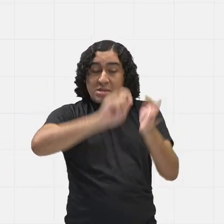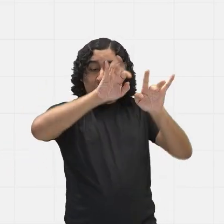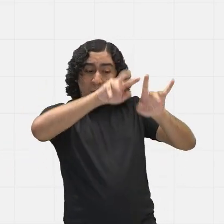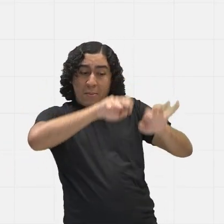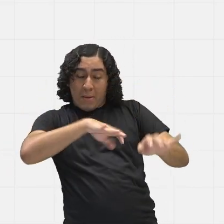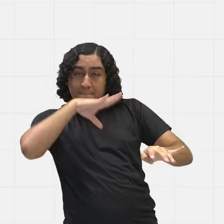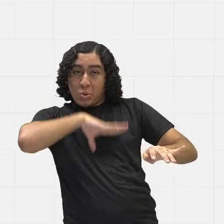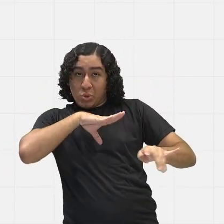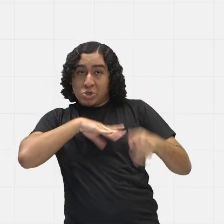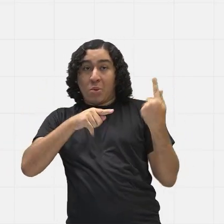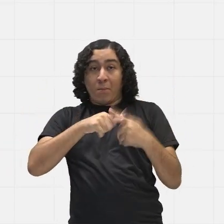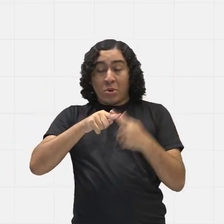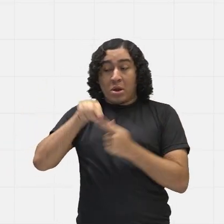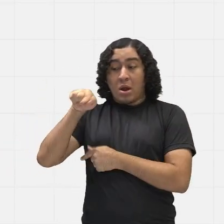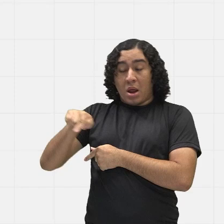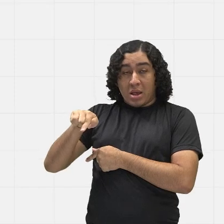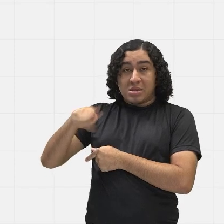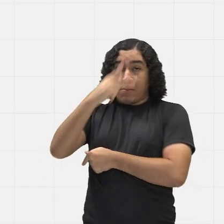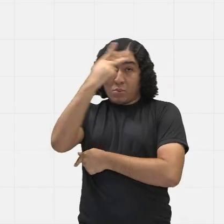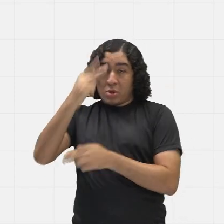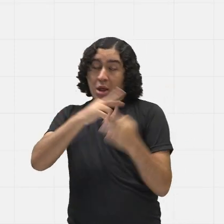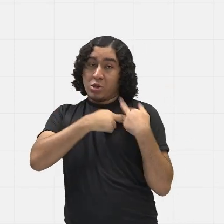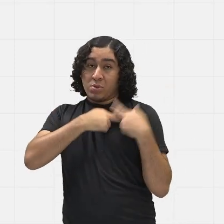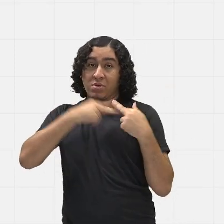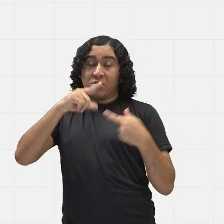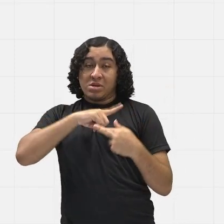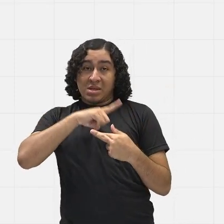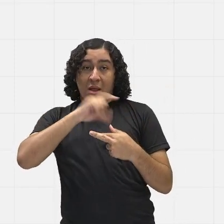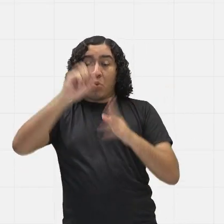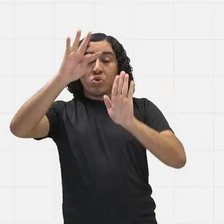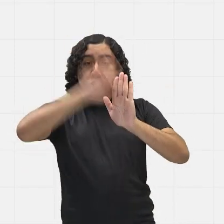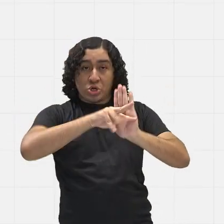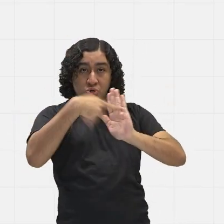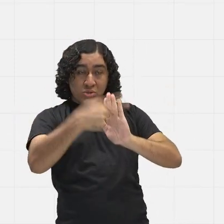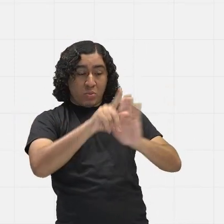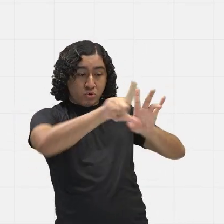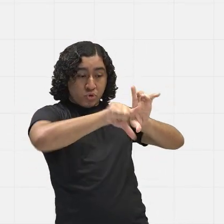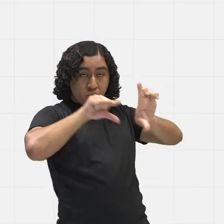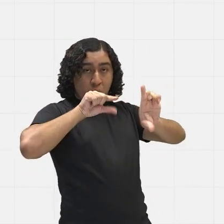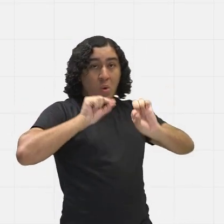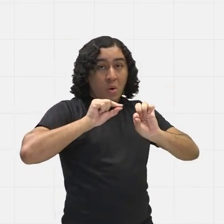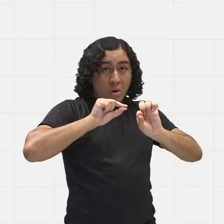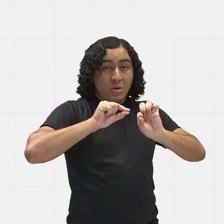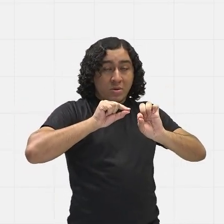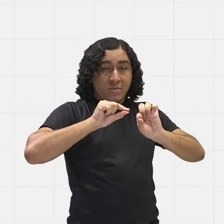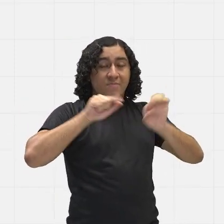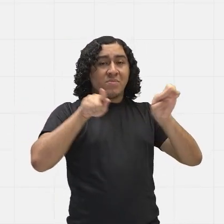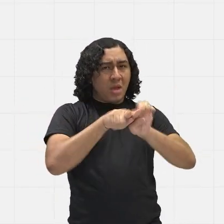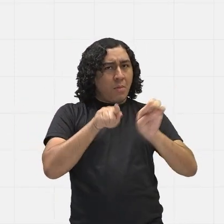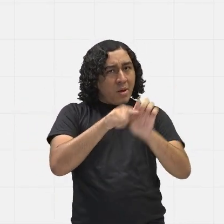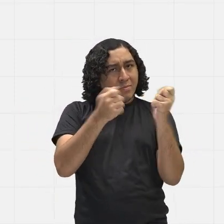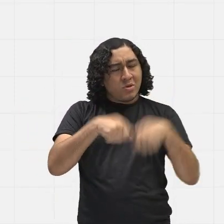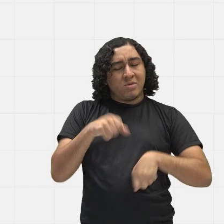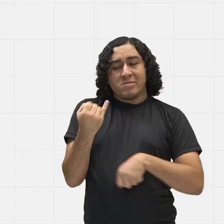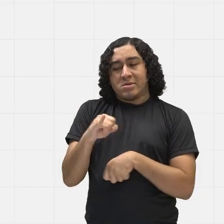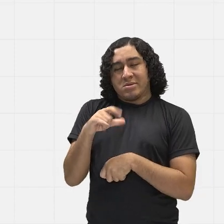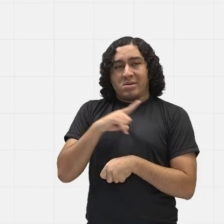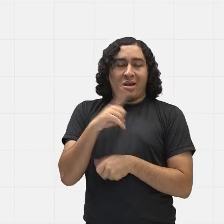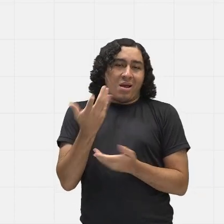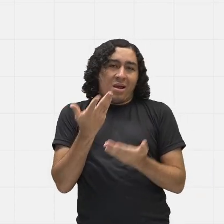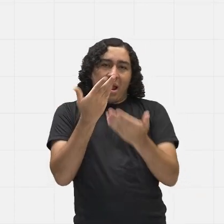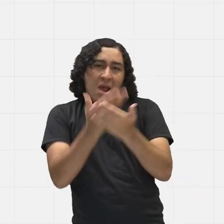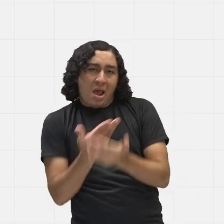CME Social vai pegar essa sua mensagem, tá bom? Tanto faz ser pelo IPTV ou se a gente está